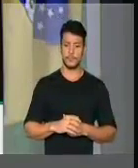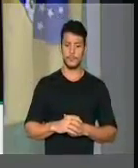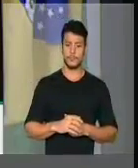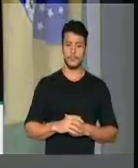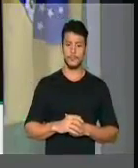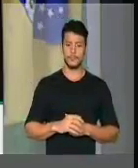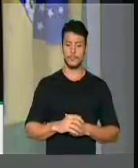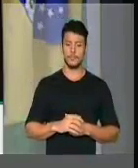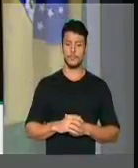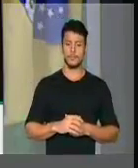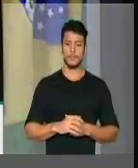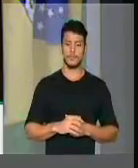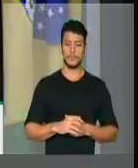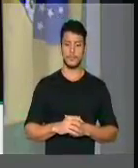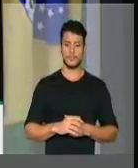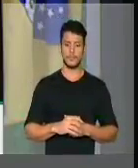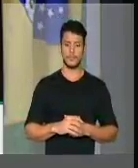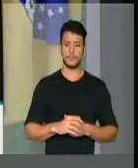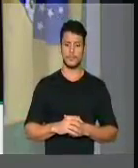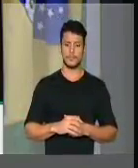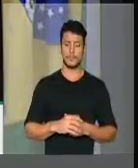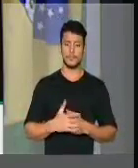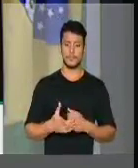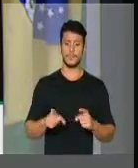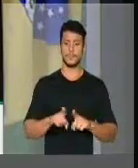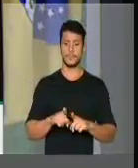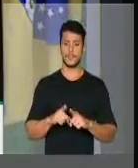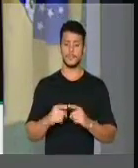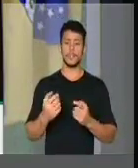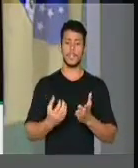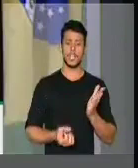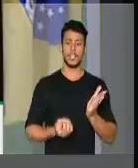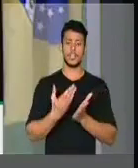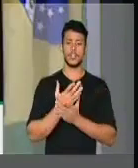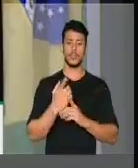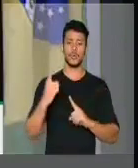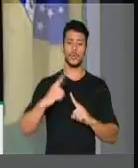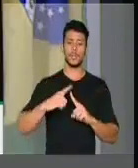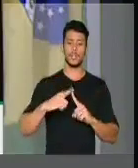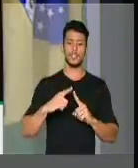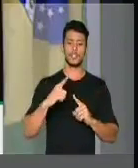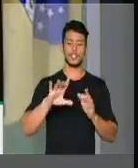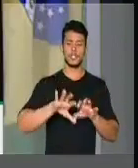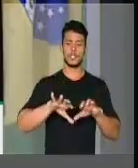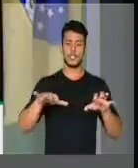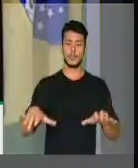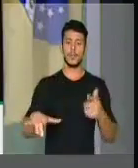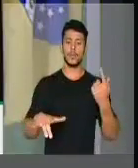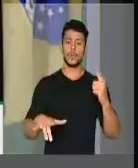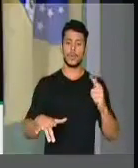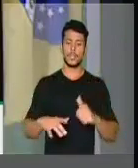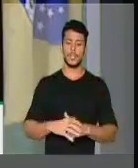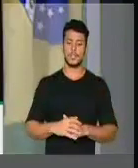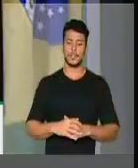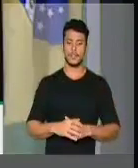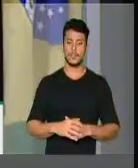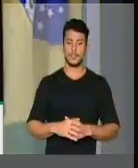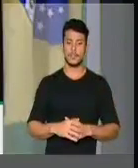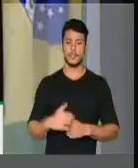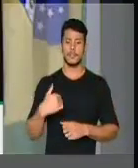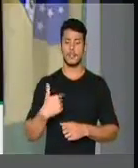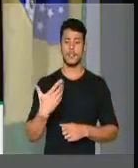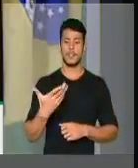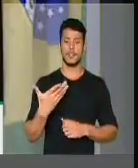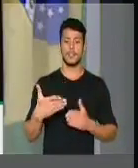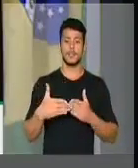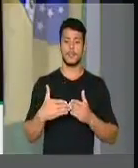caso Tocantins, lembrar o Estado de Goiás. E faz uma série de considerações importantes. Pois, senhor presidente, queria que desta